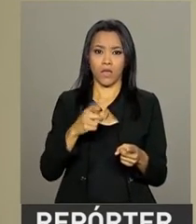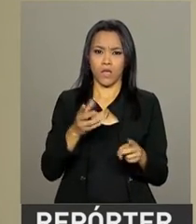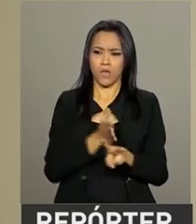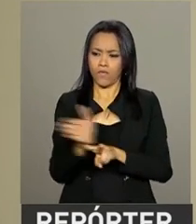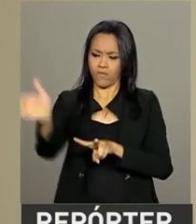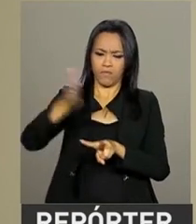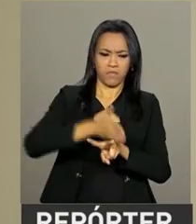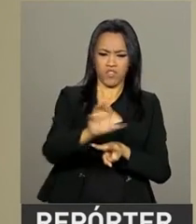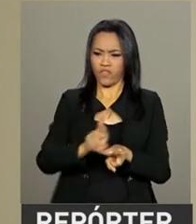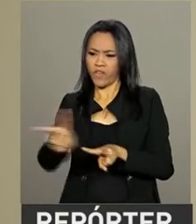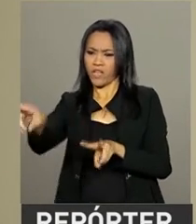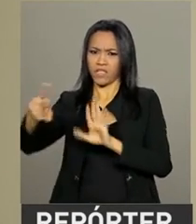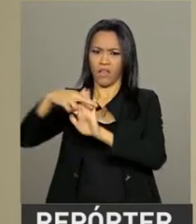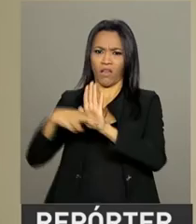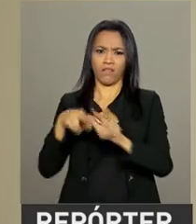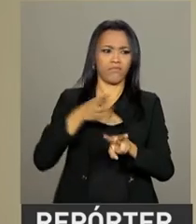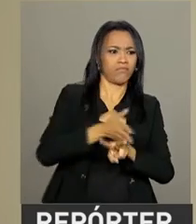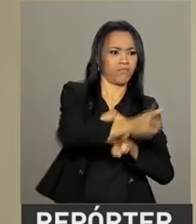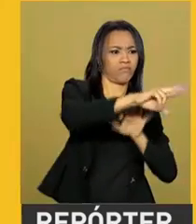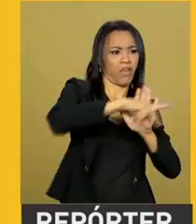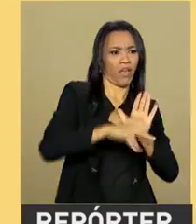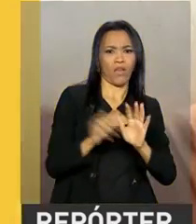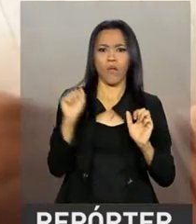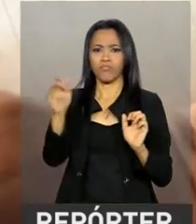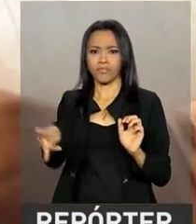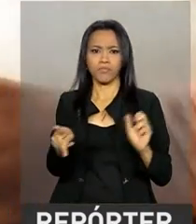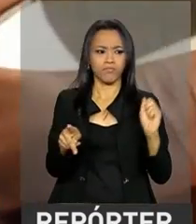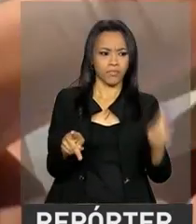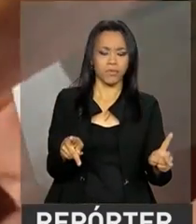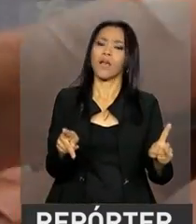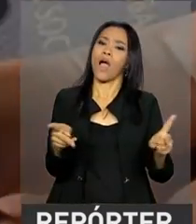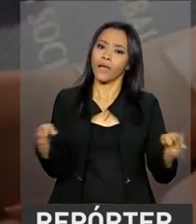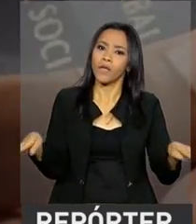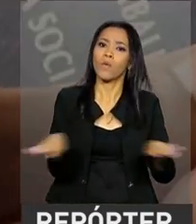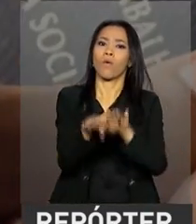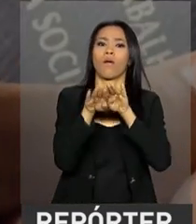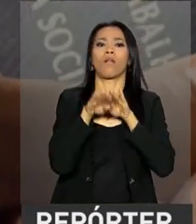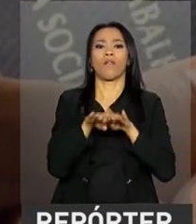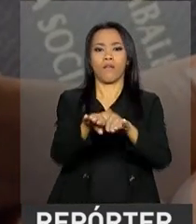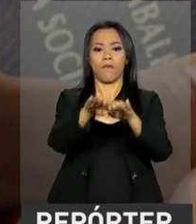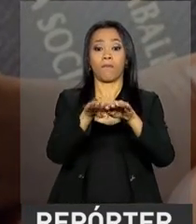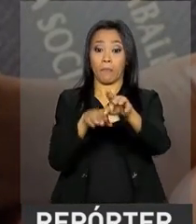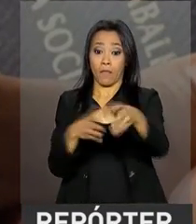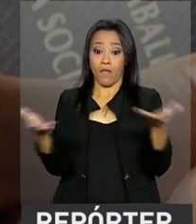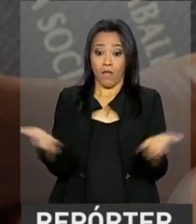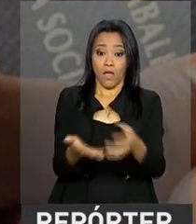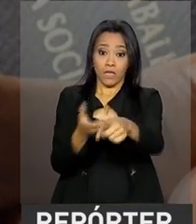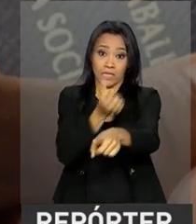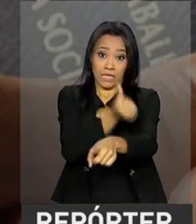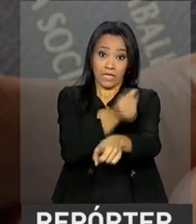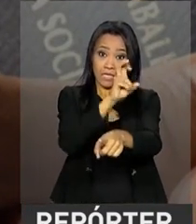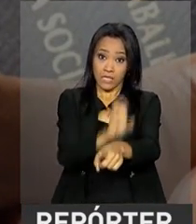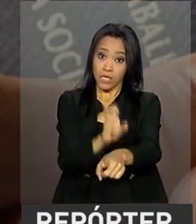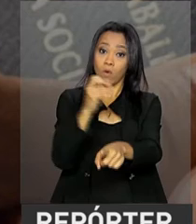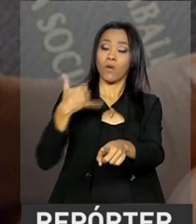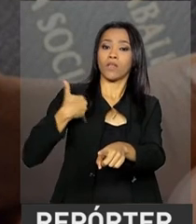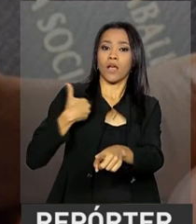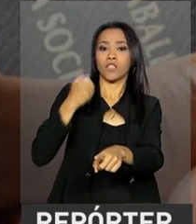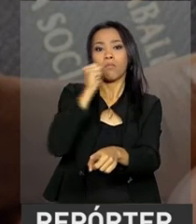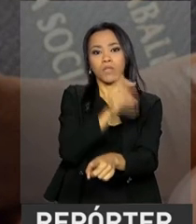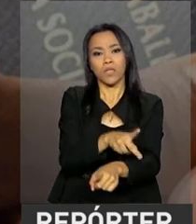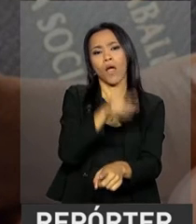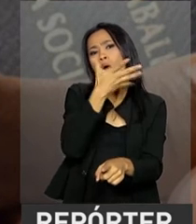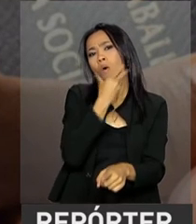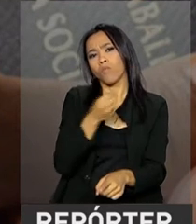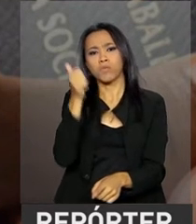regimes diferentes de aposentadoria. A igualdade passa por uma idade mínima de 65 anos para se aposentar, tanto para